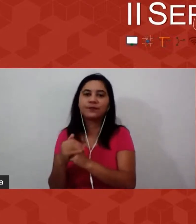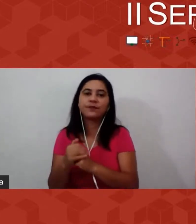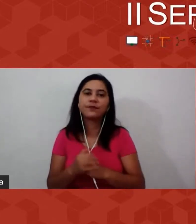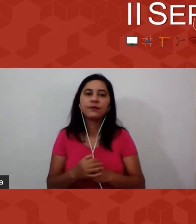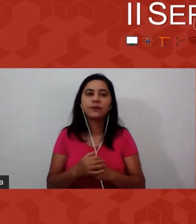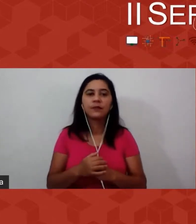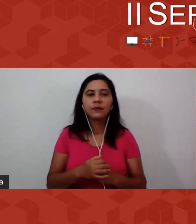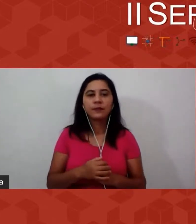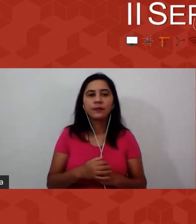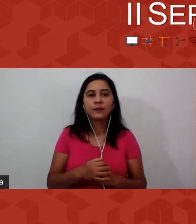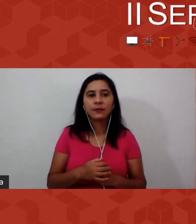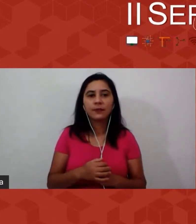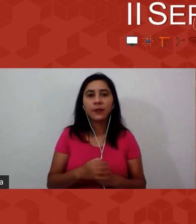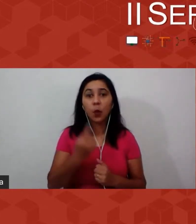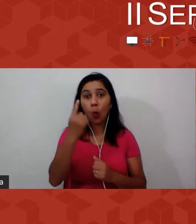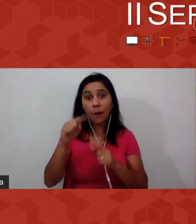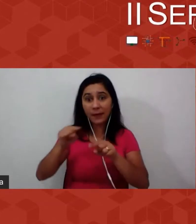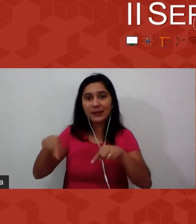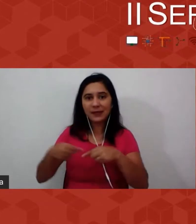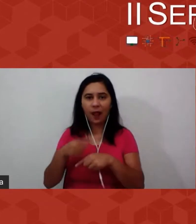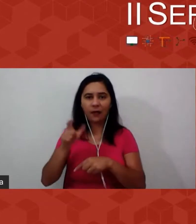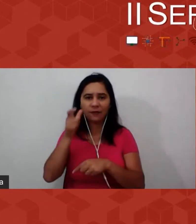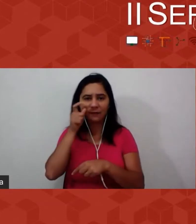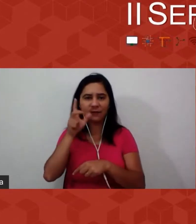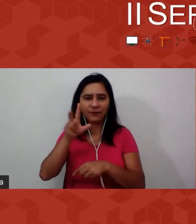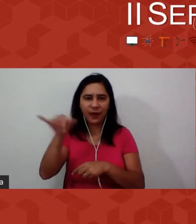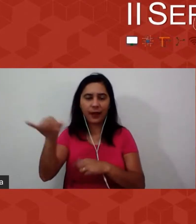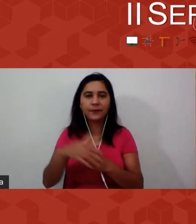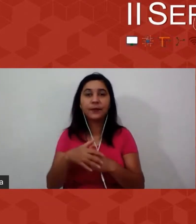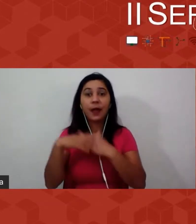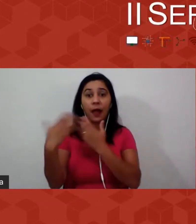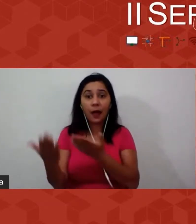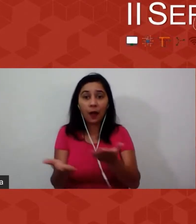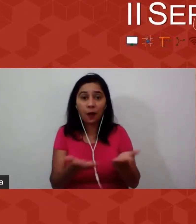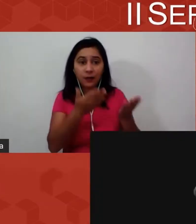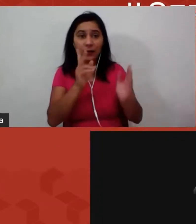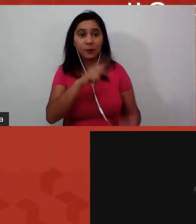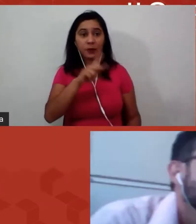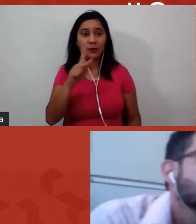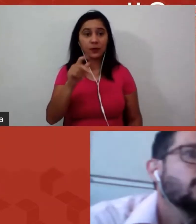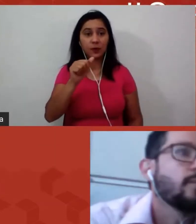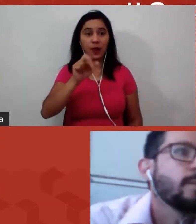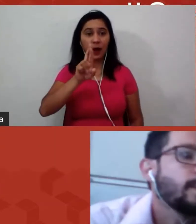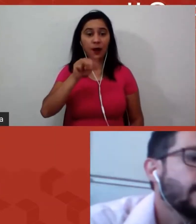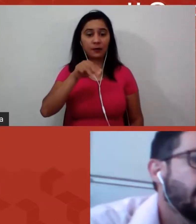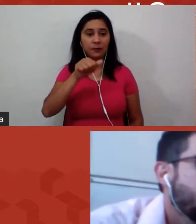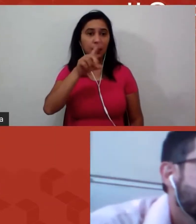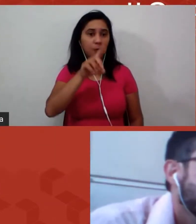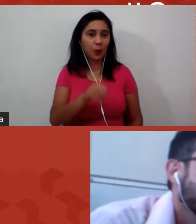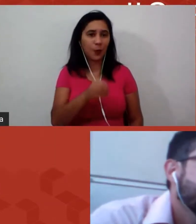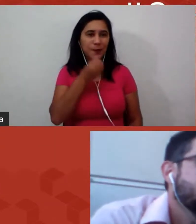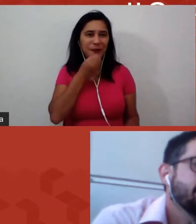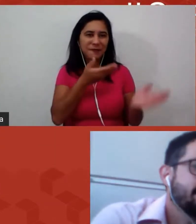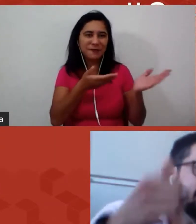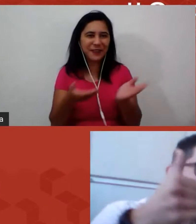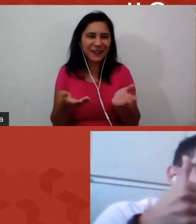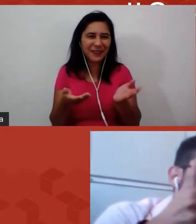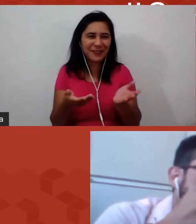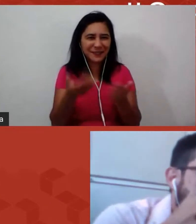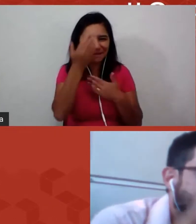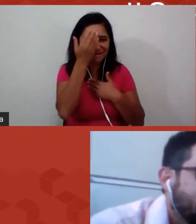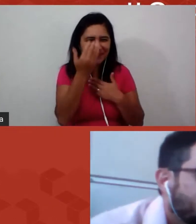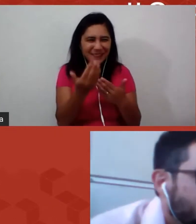oficinas, uma das salas das oficinas. Passo a palavra agora ao professor Armando. Seja muito bem-vindo e obrigado,